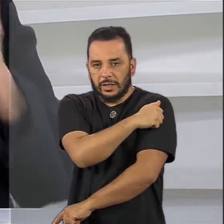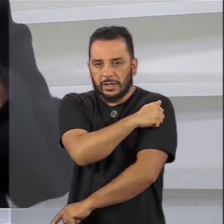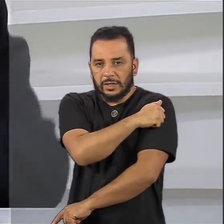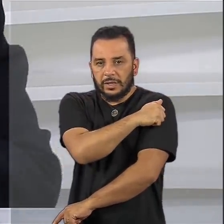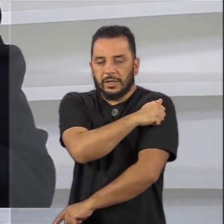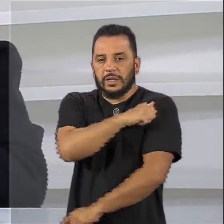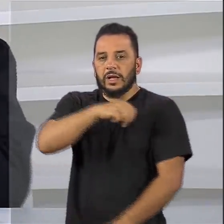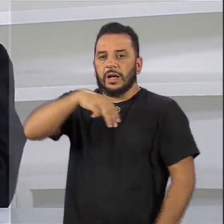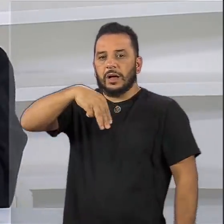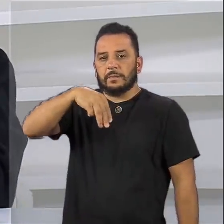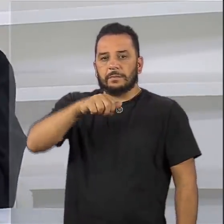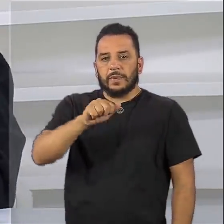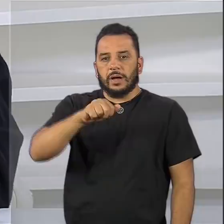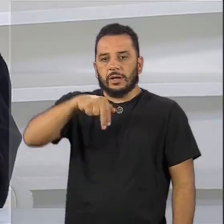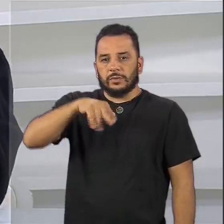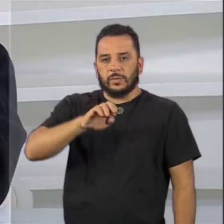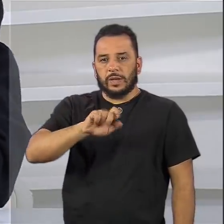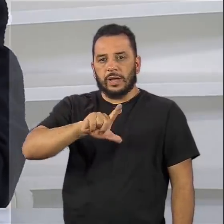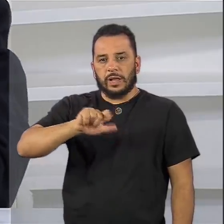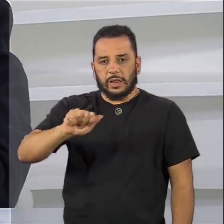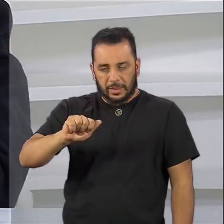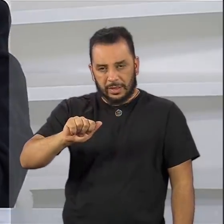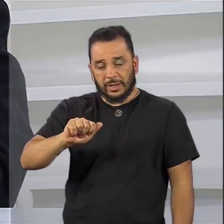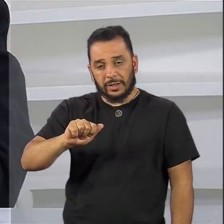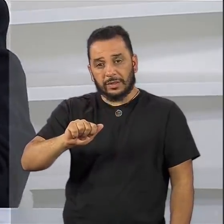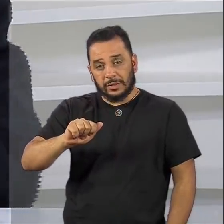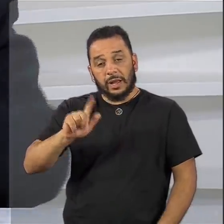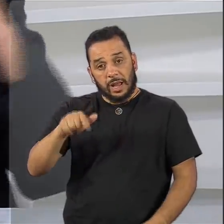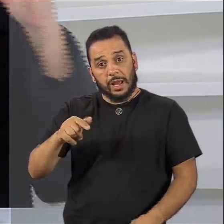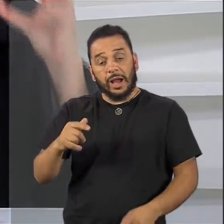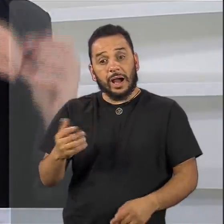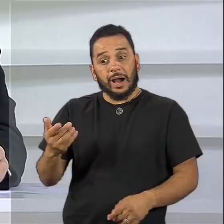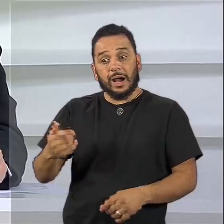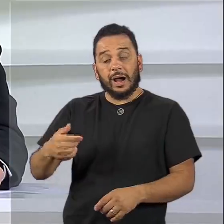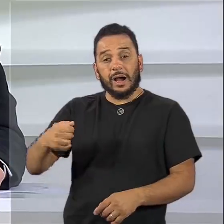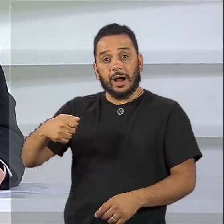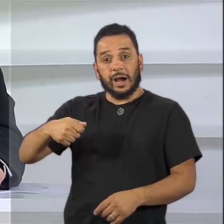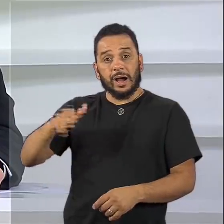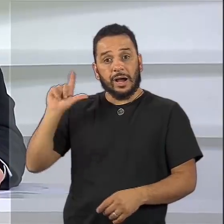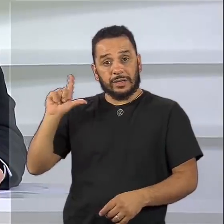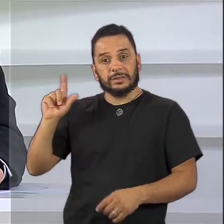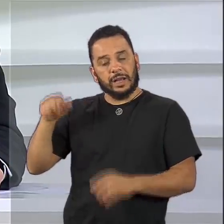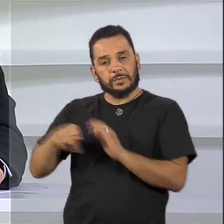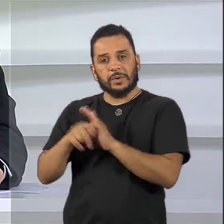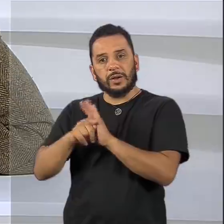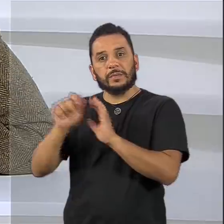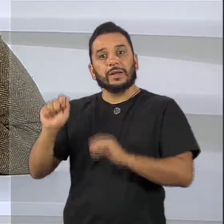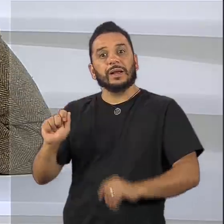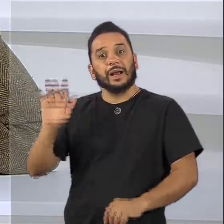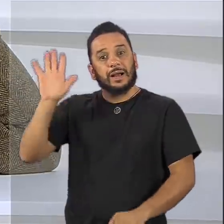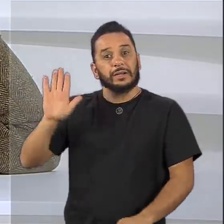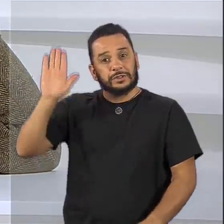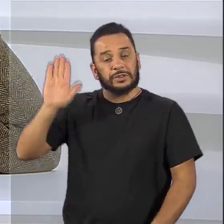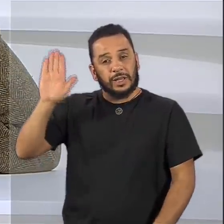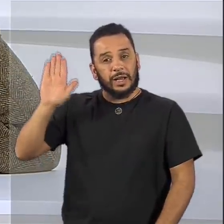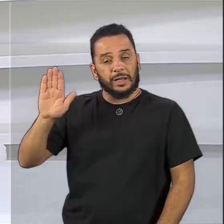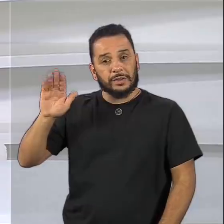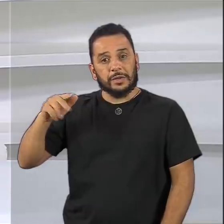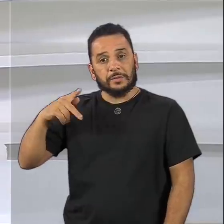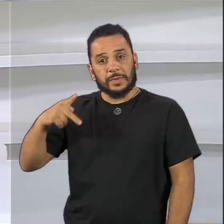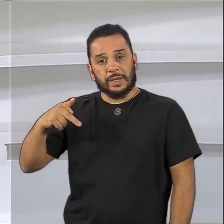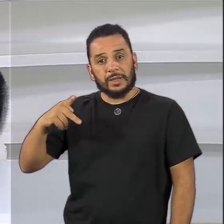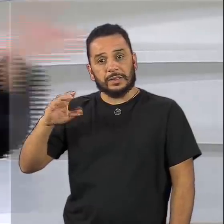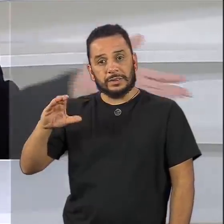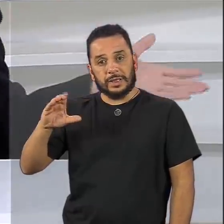era candidata à presidência da República pelo PCdoB, deixou de ser candidata para ser vice na